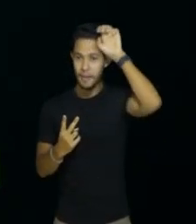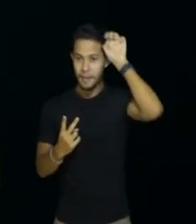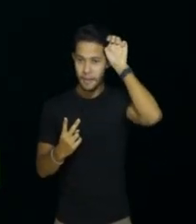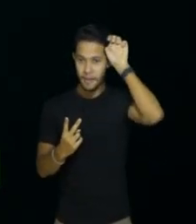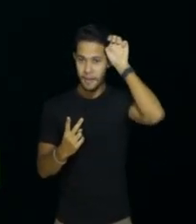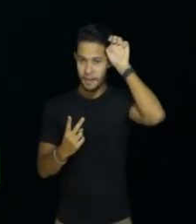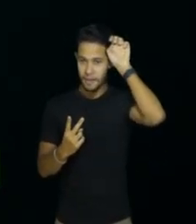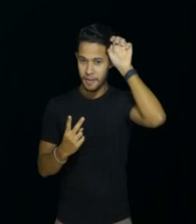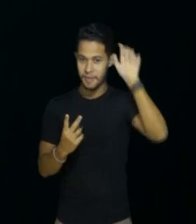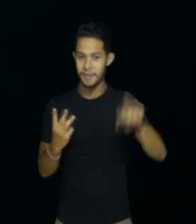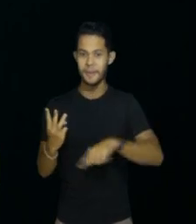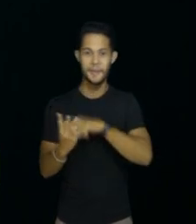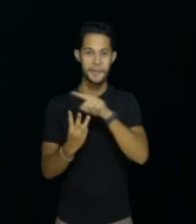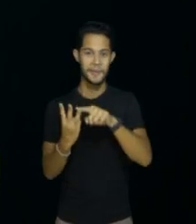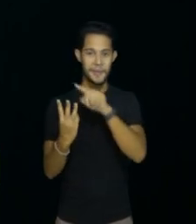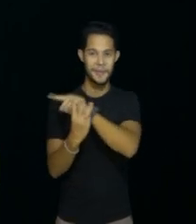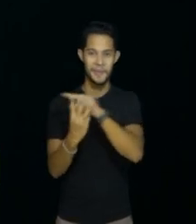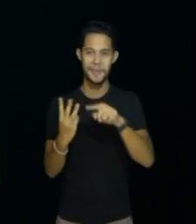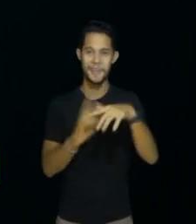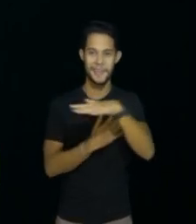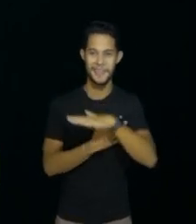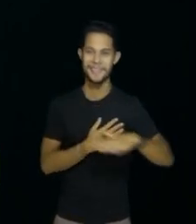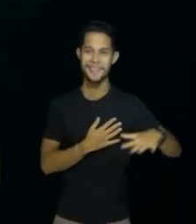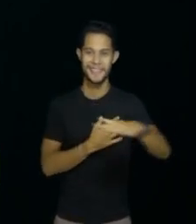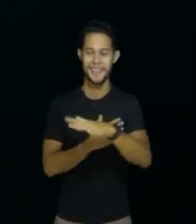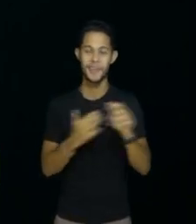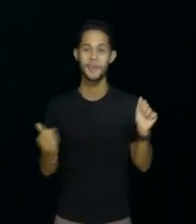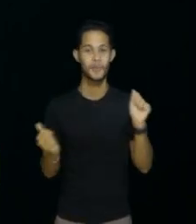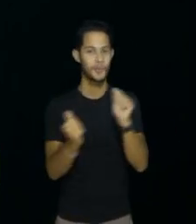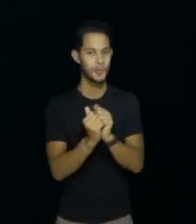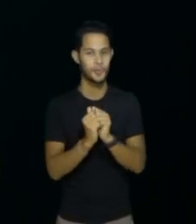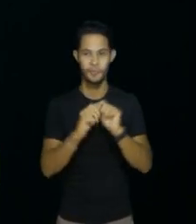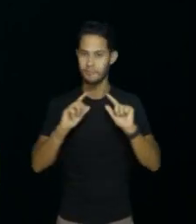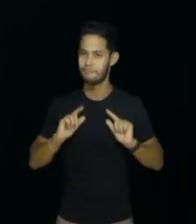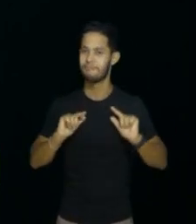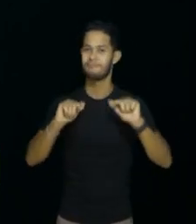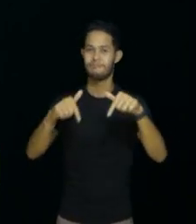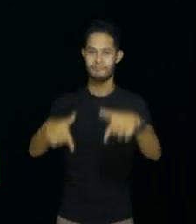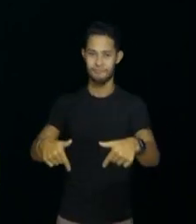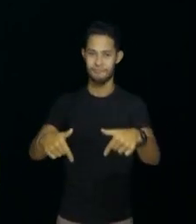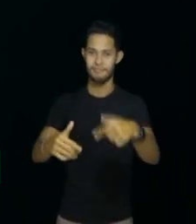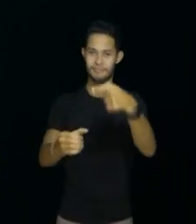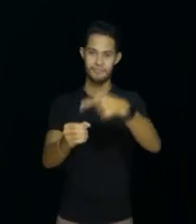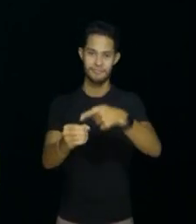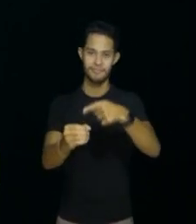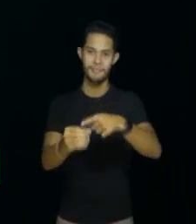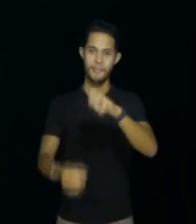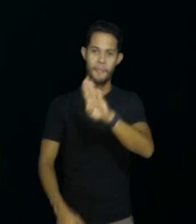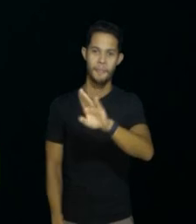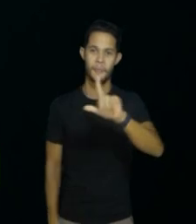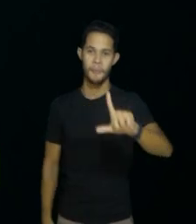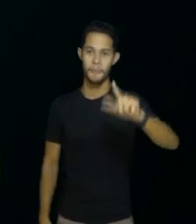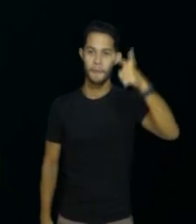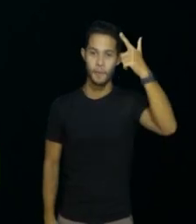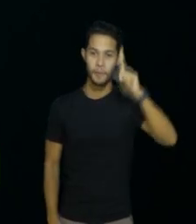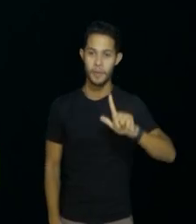com coesão a bandeira das causas justas do nosso município, nós recebemos aqui, nos 190 anos